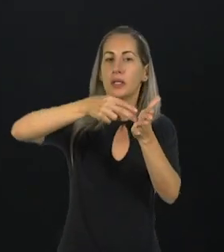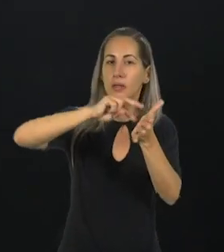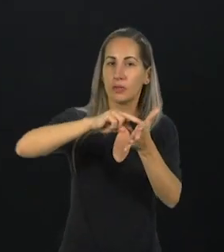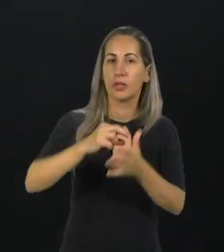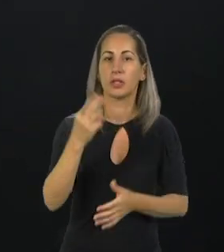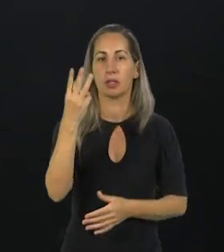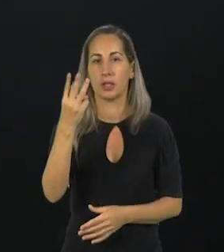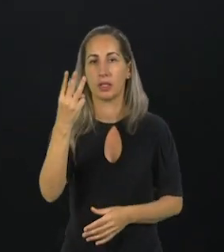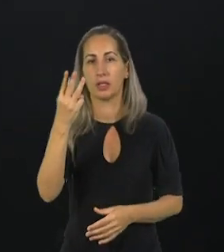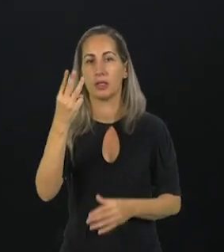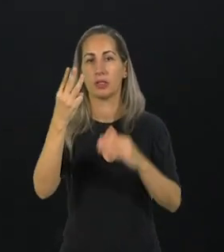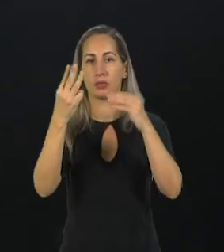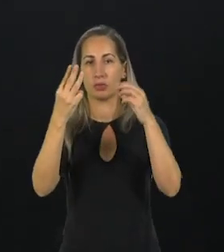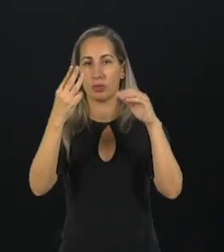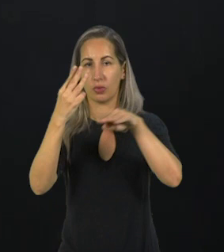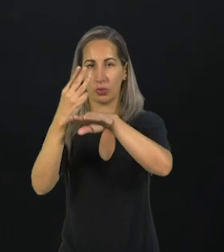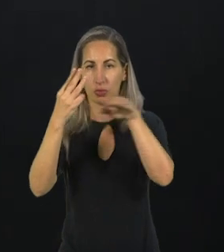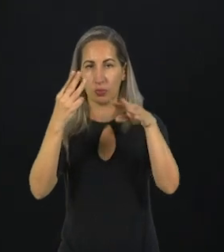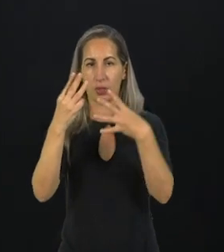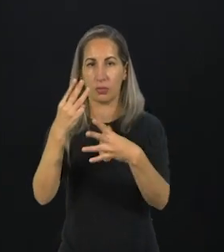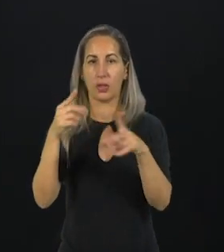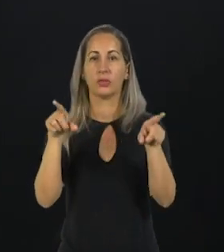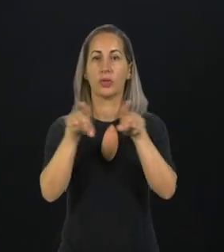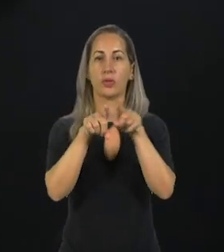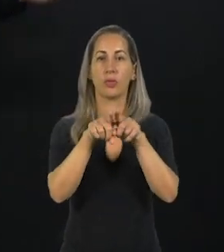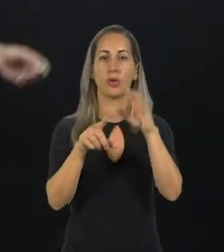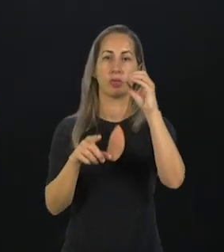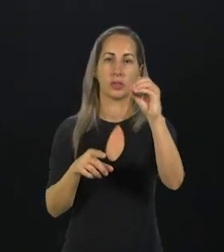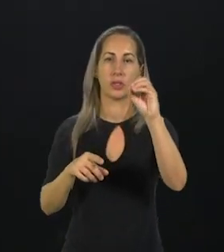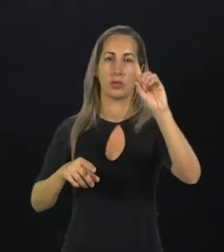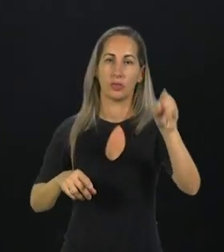que 3/4 é a mesma coisa do que